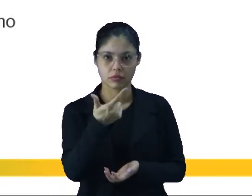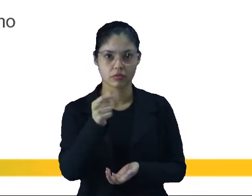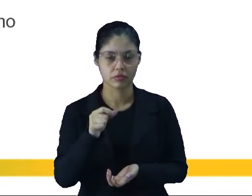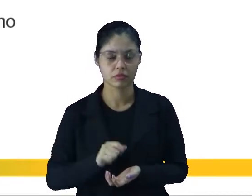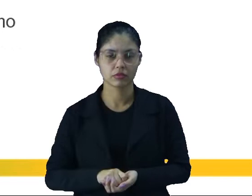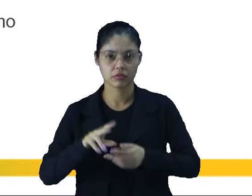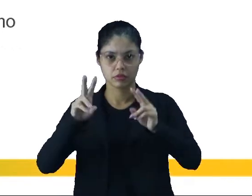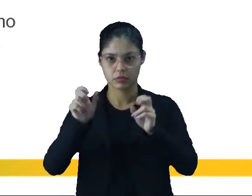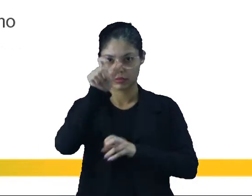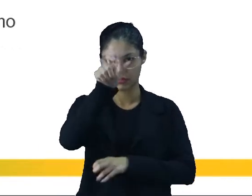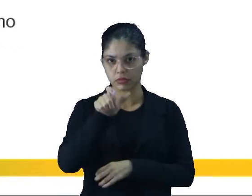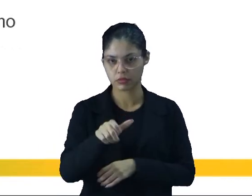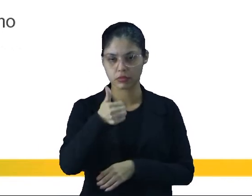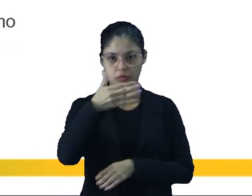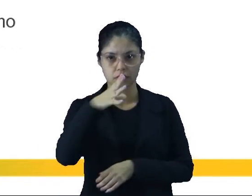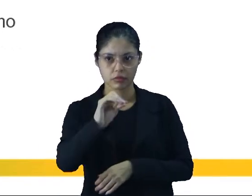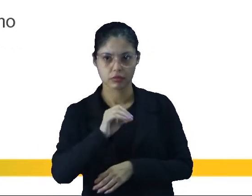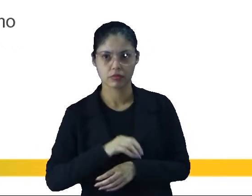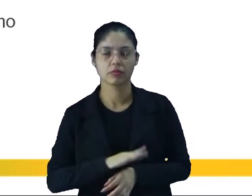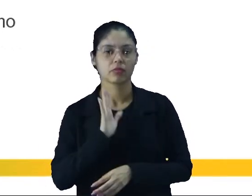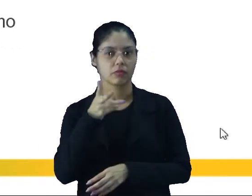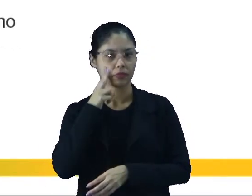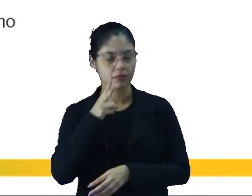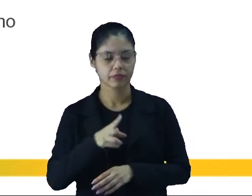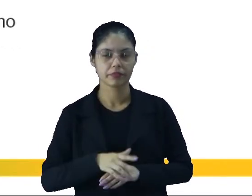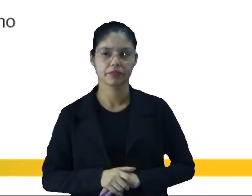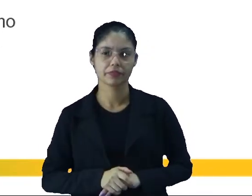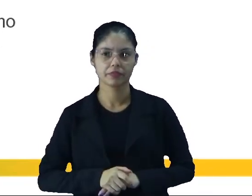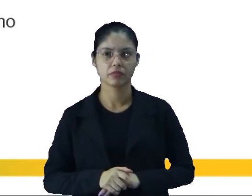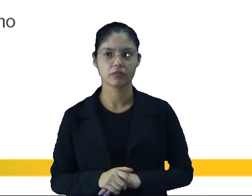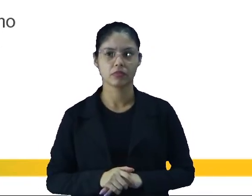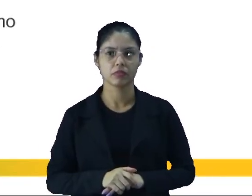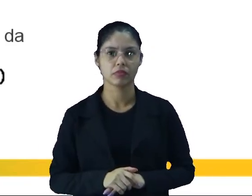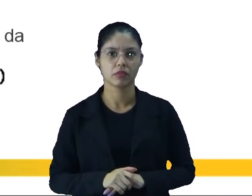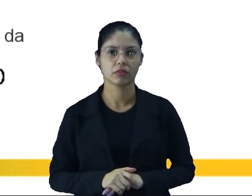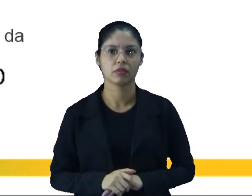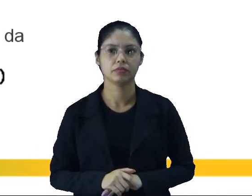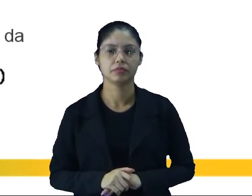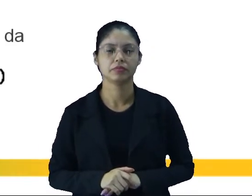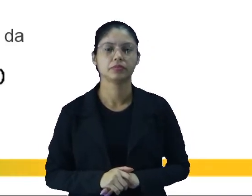dá 20. E o termo do meio é a média, tá? Que a gente já viu isso.